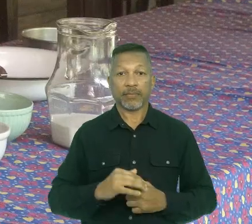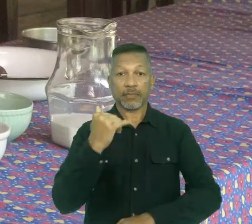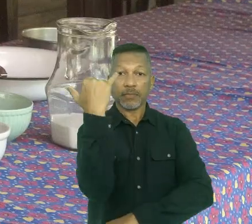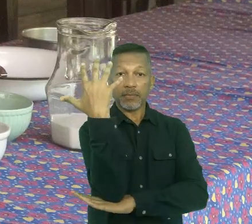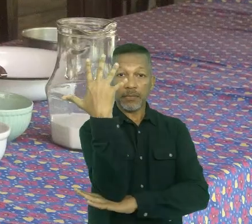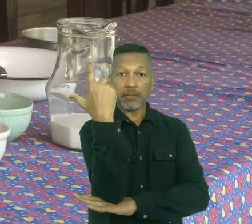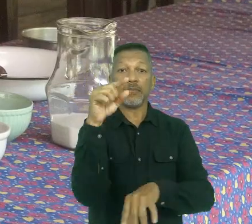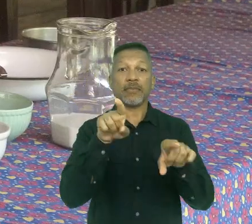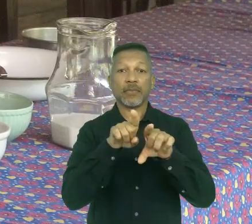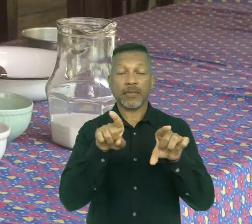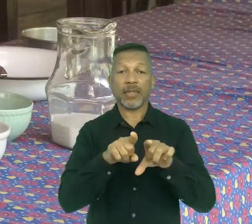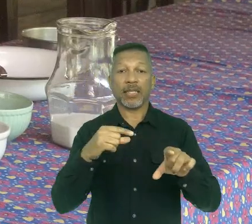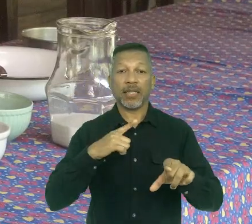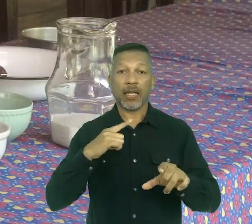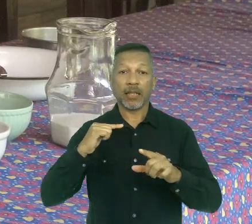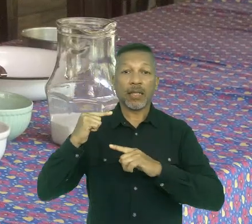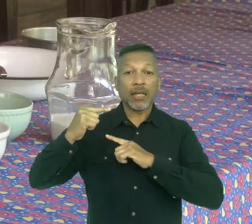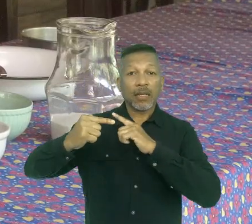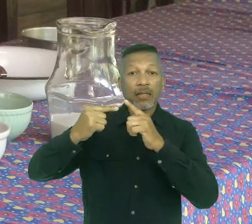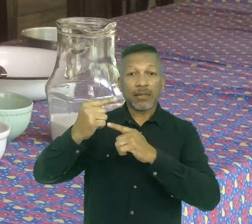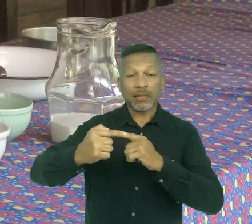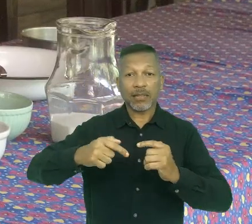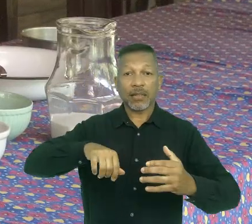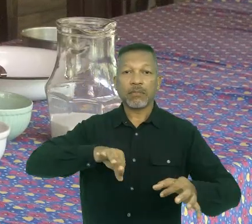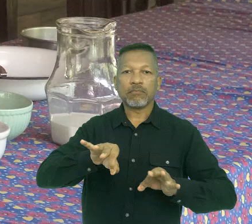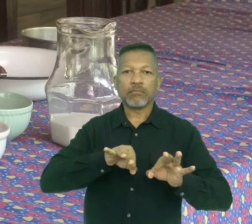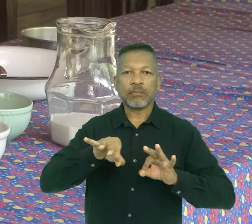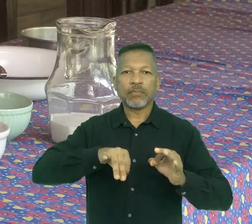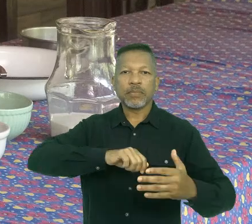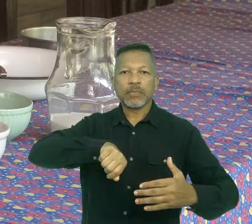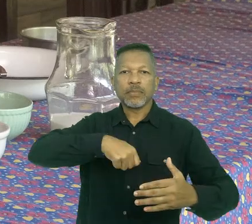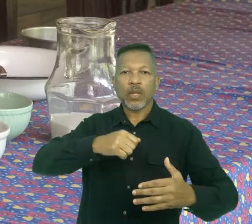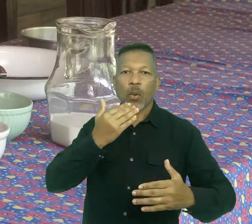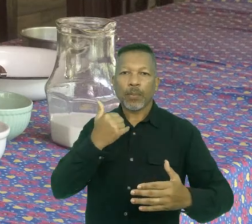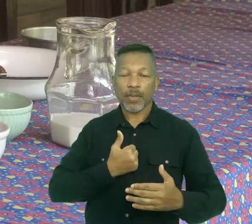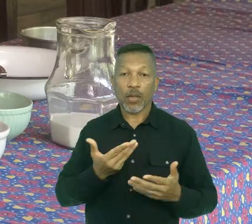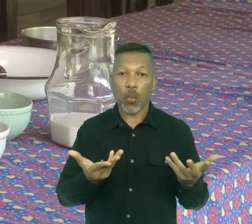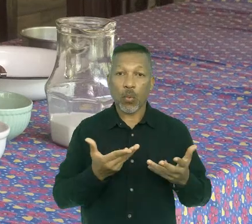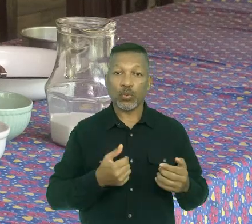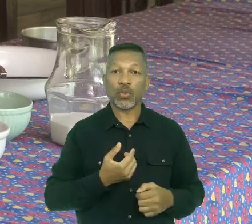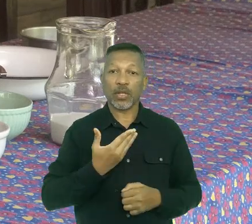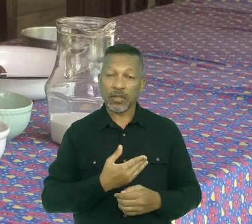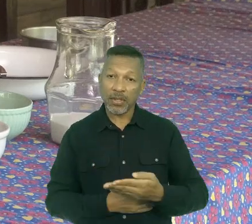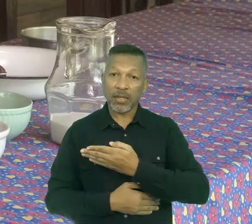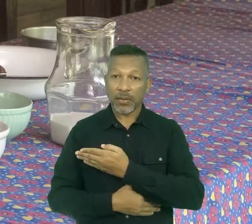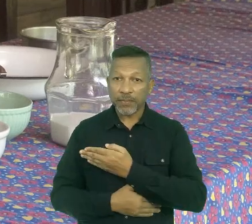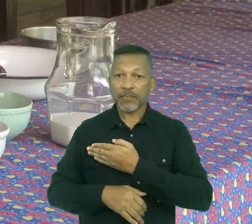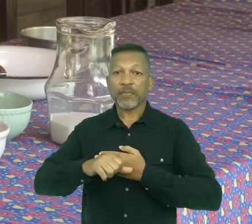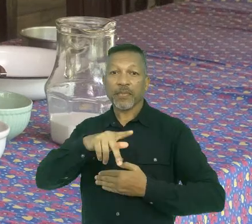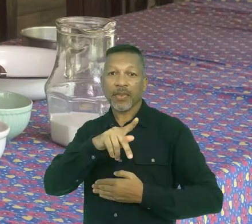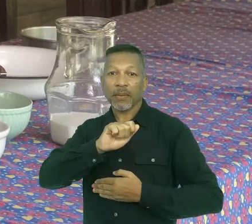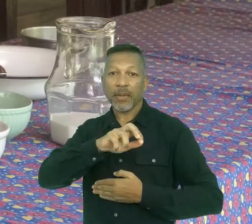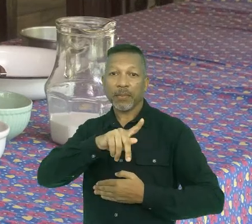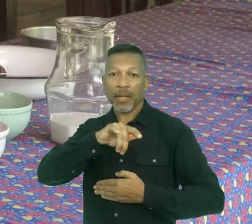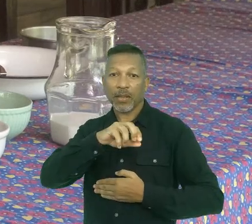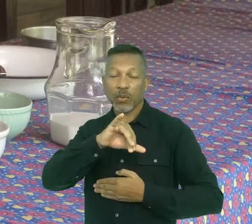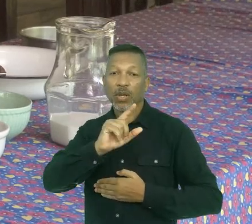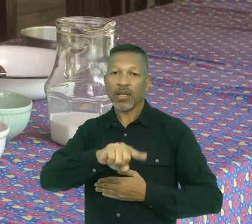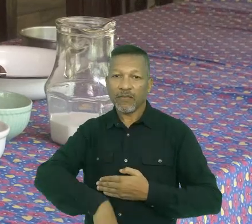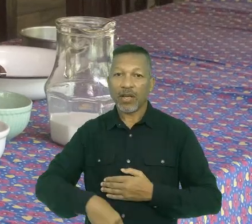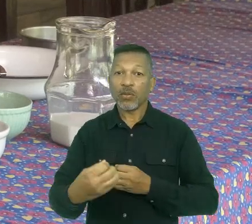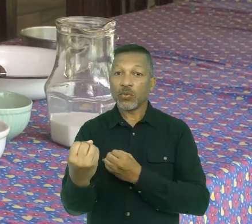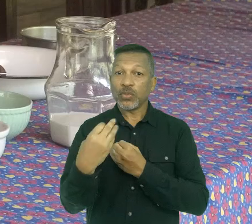Ipatinga também tem a tradição da culinária e hoje estou aqui com a Perpétua, que vai nos ensinar a fazer uma